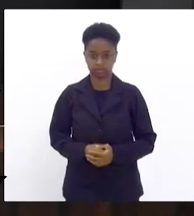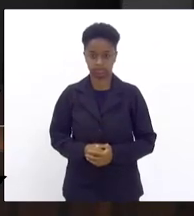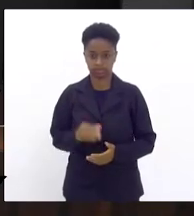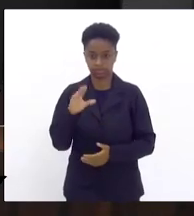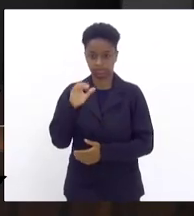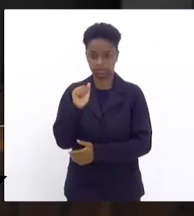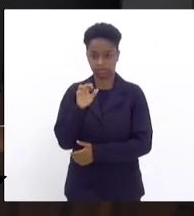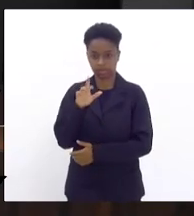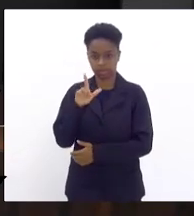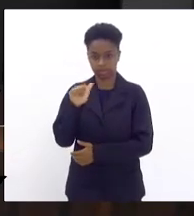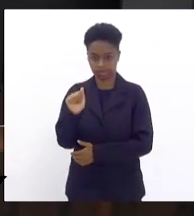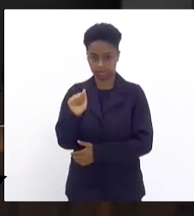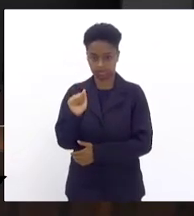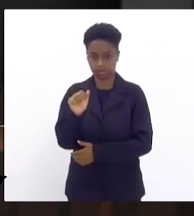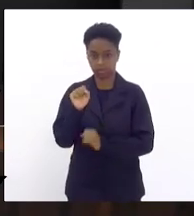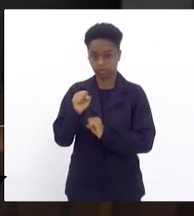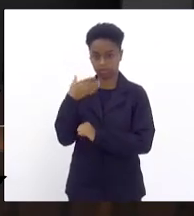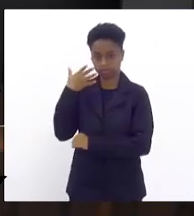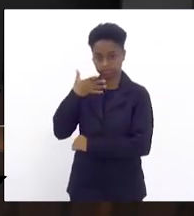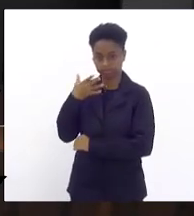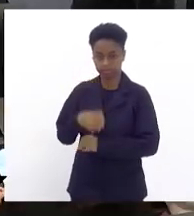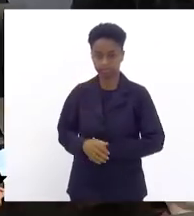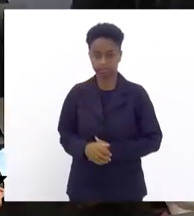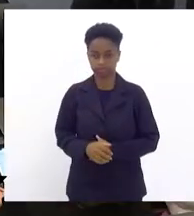Carlito, do sindicato, por favor, com a palavra.